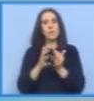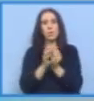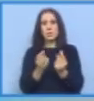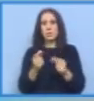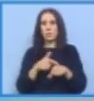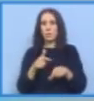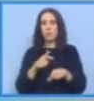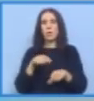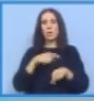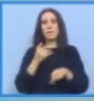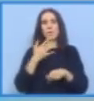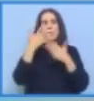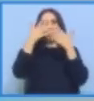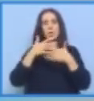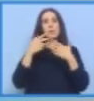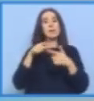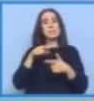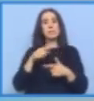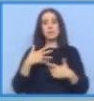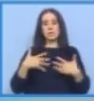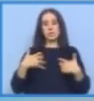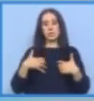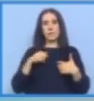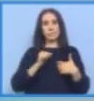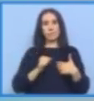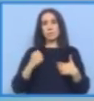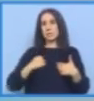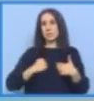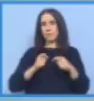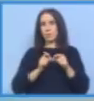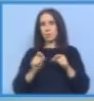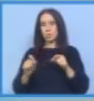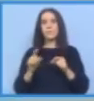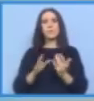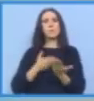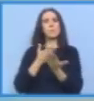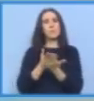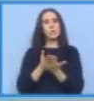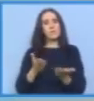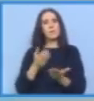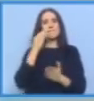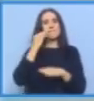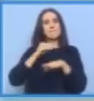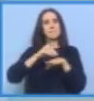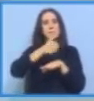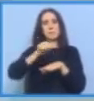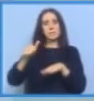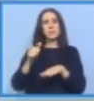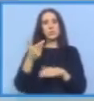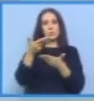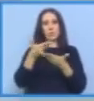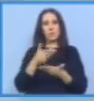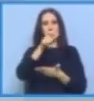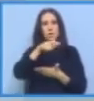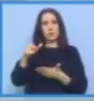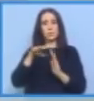durante 24 horas entre esta sexta-feira e sábado. Uma proposta que vai merecer o comentário dos nossos convidados